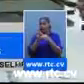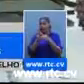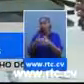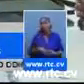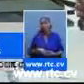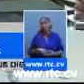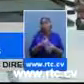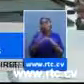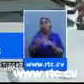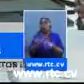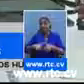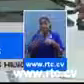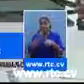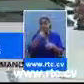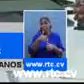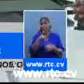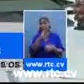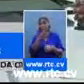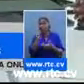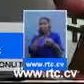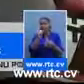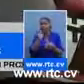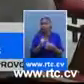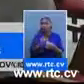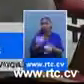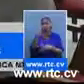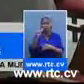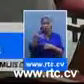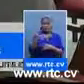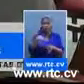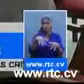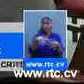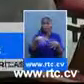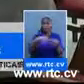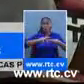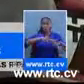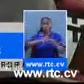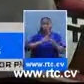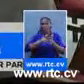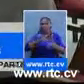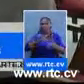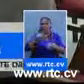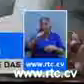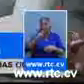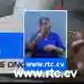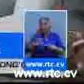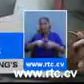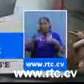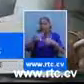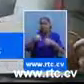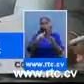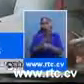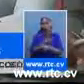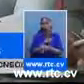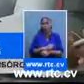das Cidades Ibero-Americanas, Confederação Nacional dos Municípios do Brasil, Mercosidades e outras. O objetivo